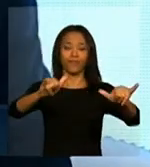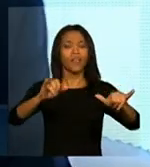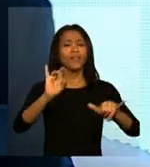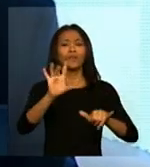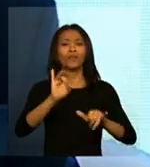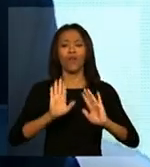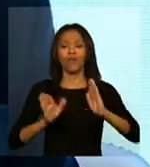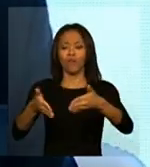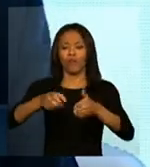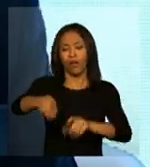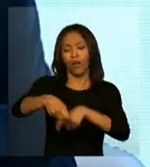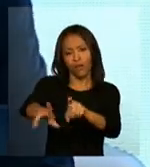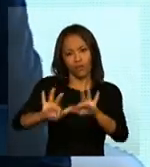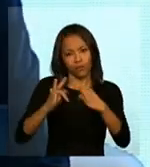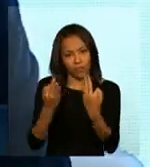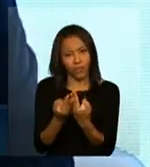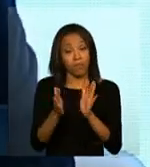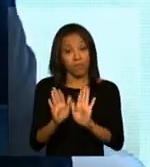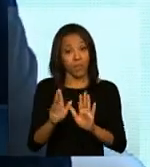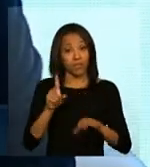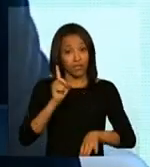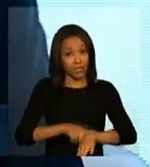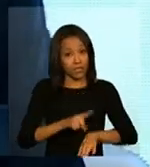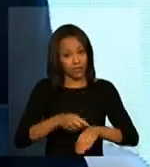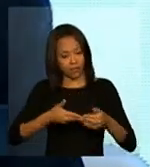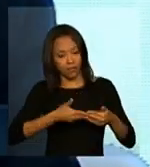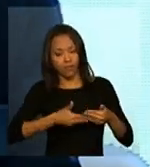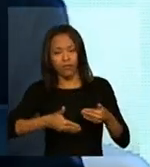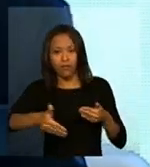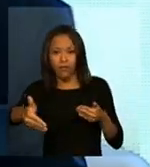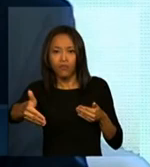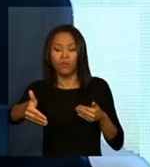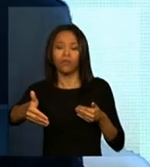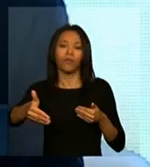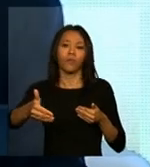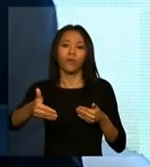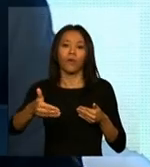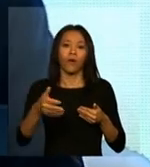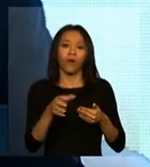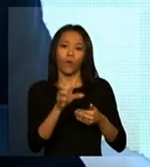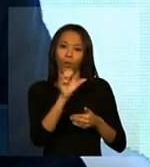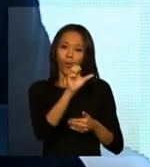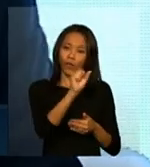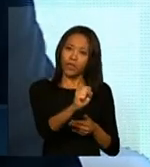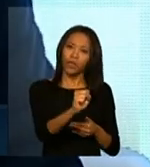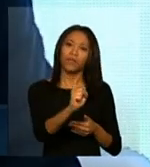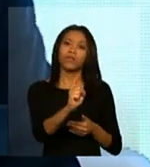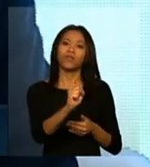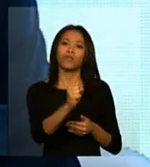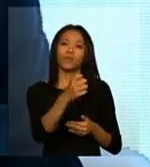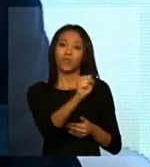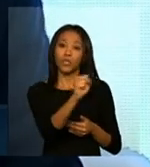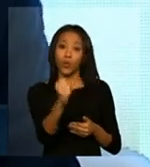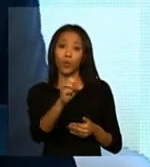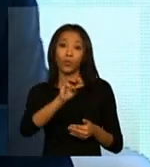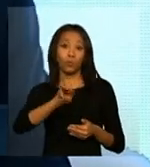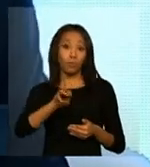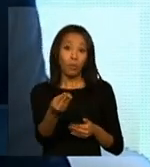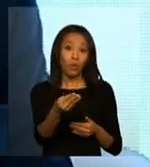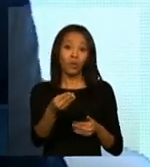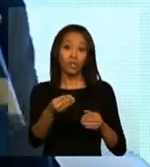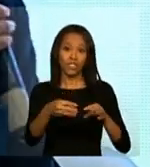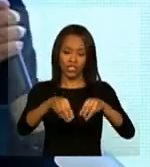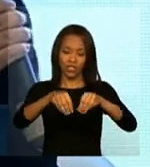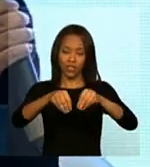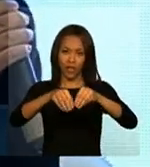ou agrárias, né, é importante que, nesse período também, dos 88 milhões de hectares que nós temos